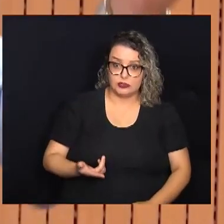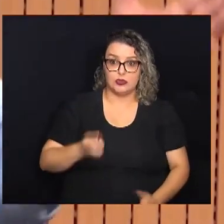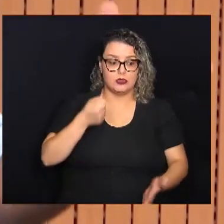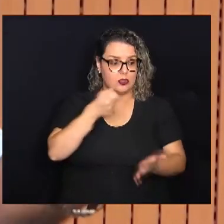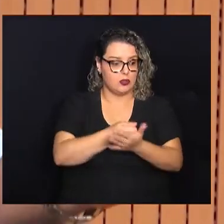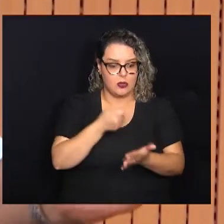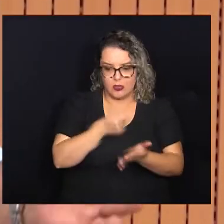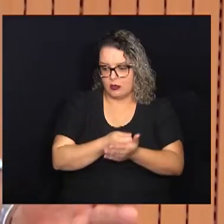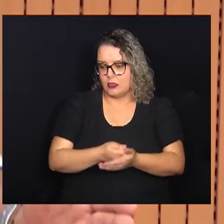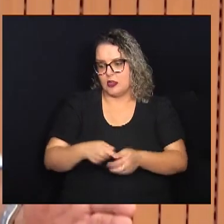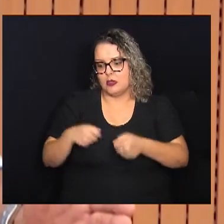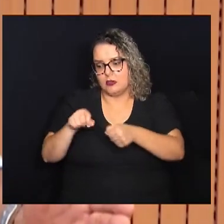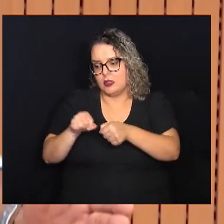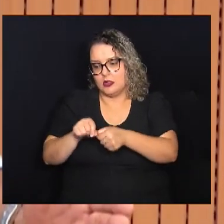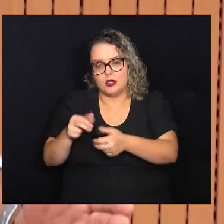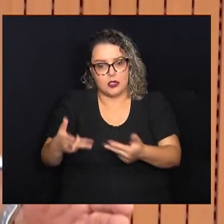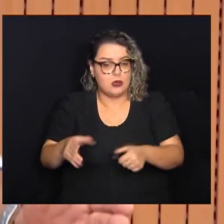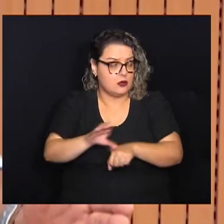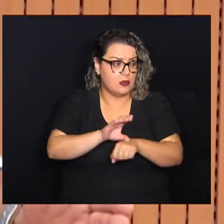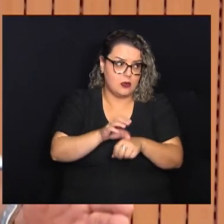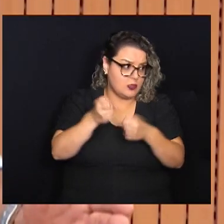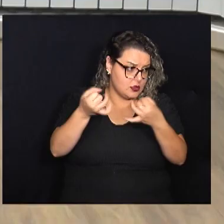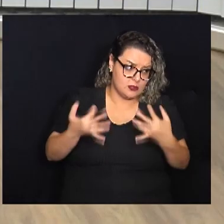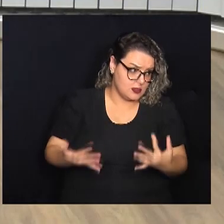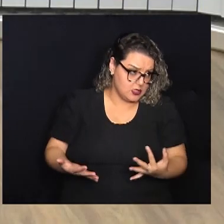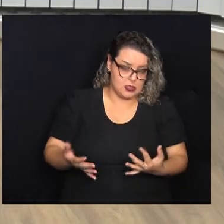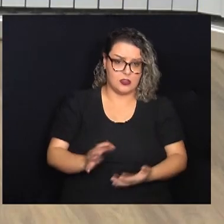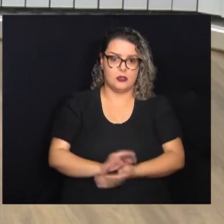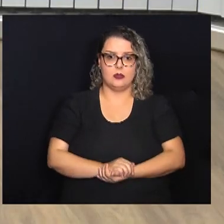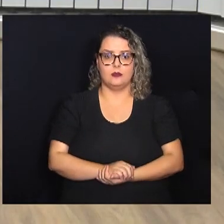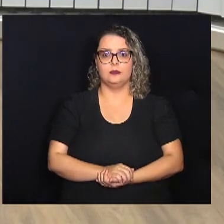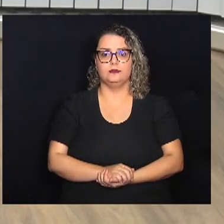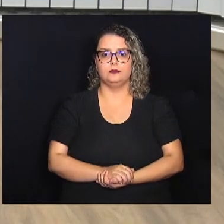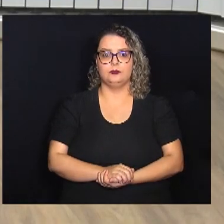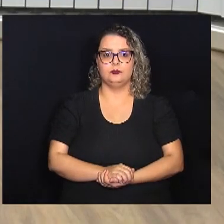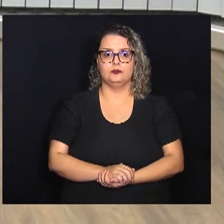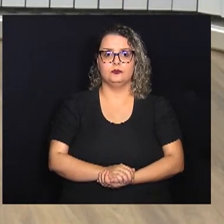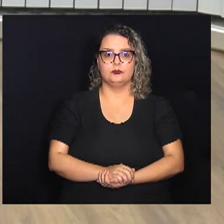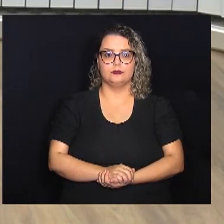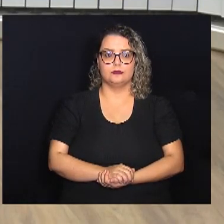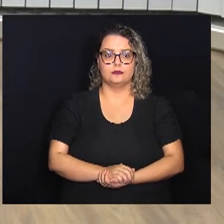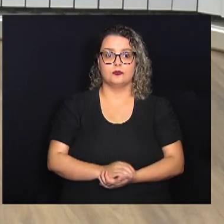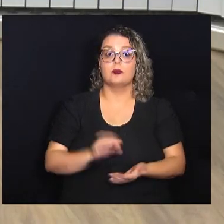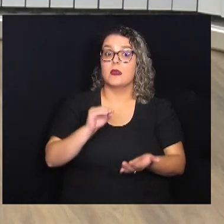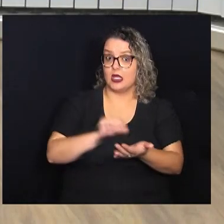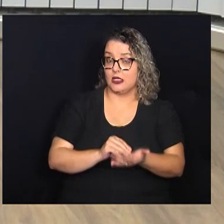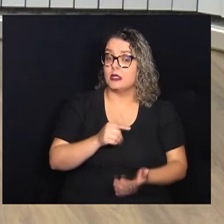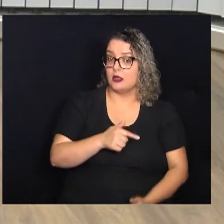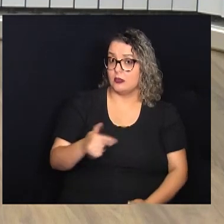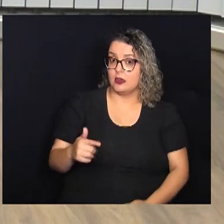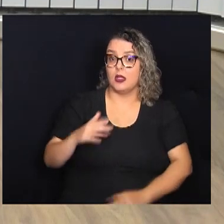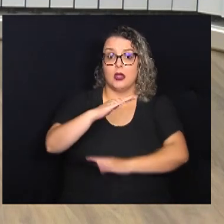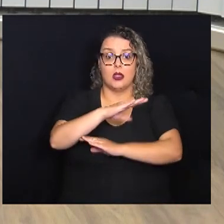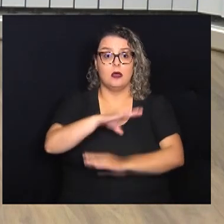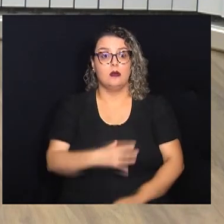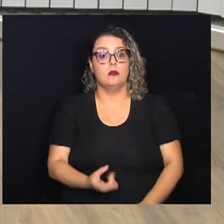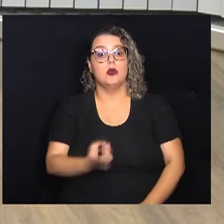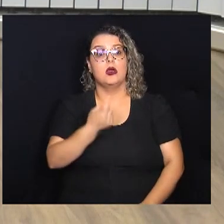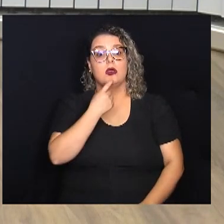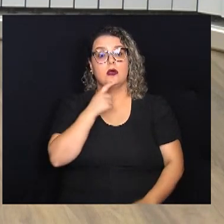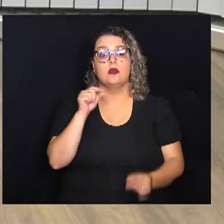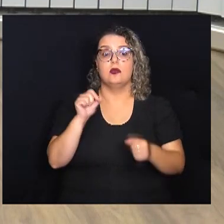tentar incluir. Eu entendo que chegou o momento da casa discutir. E eu não vou me furtar isso, independente de ter posicionamentos,